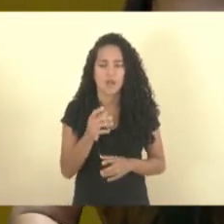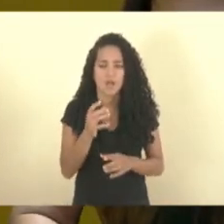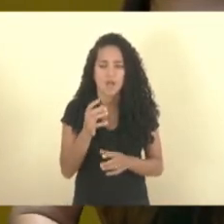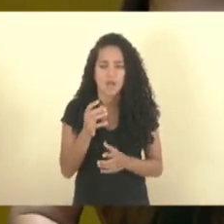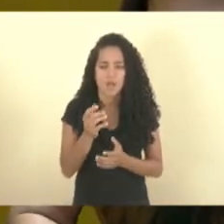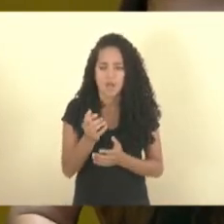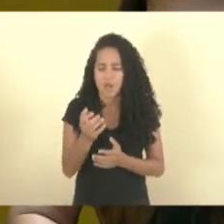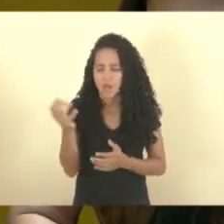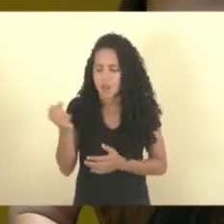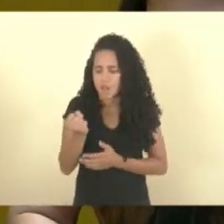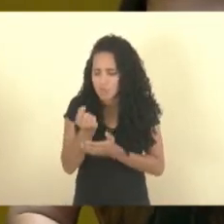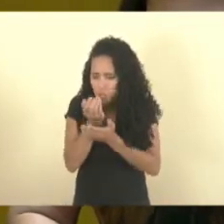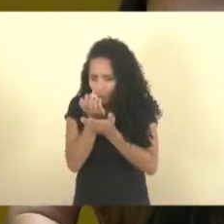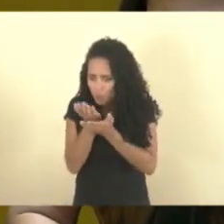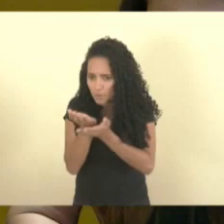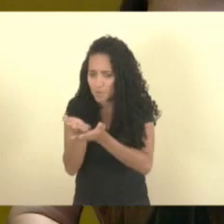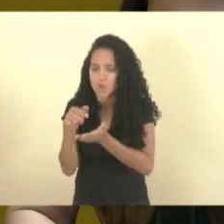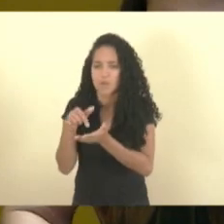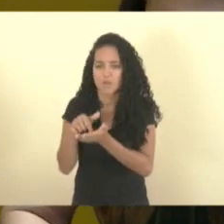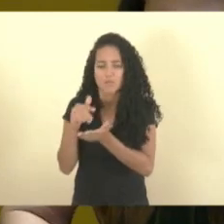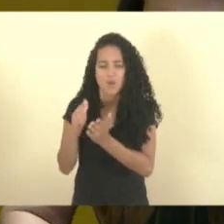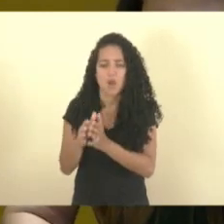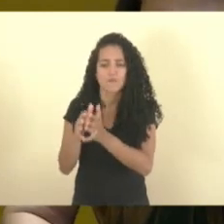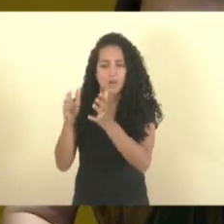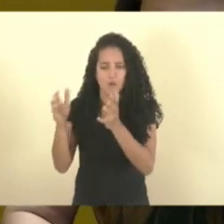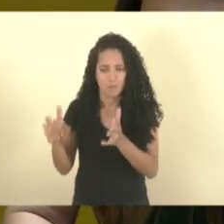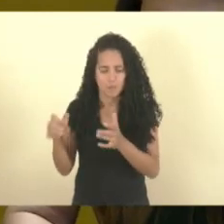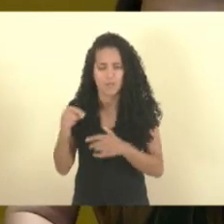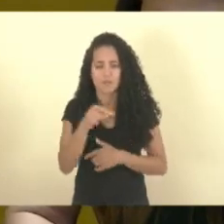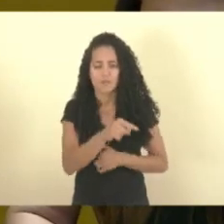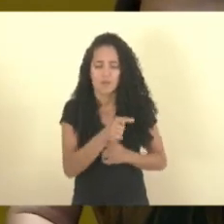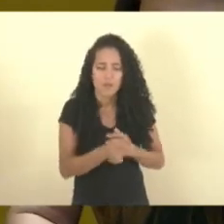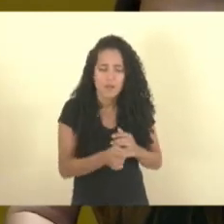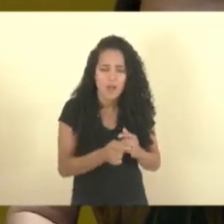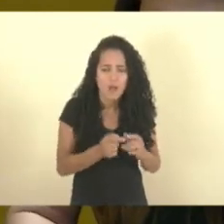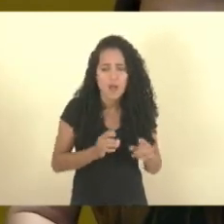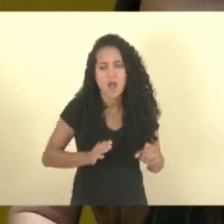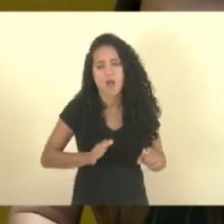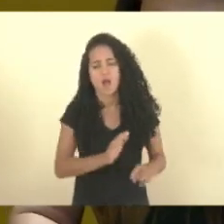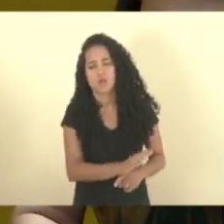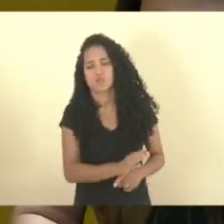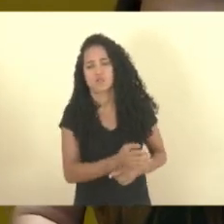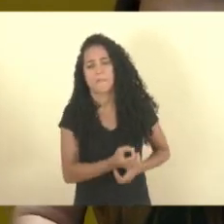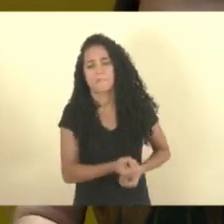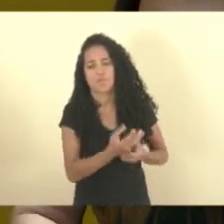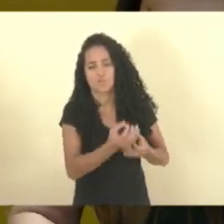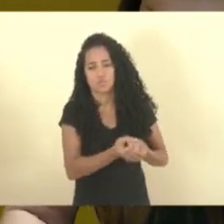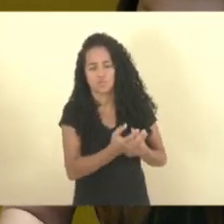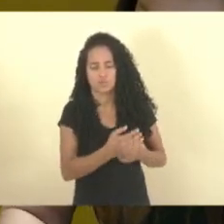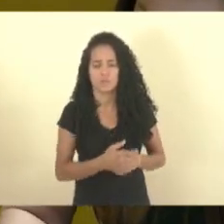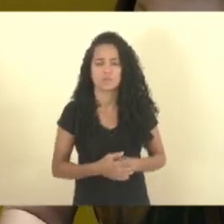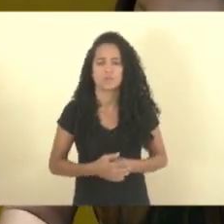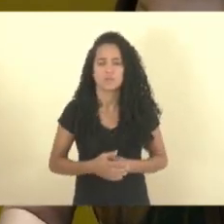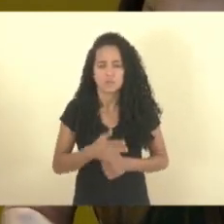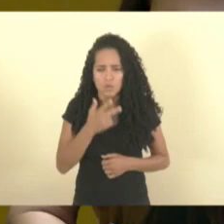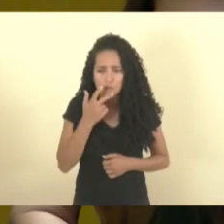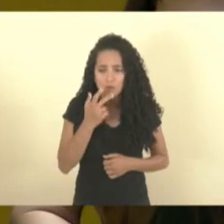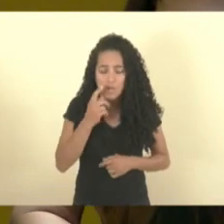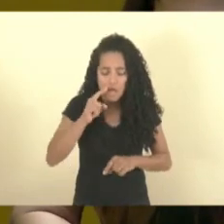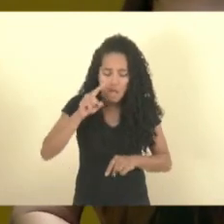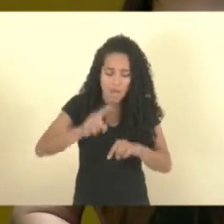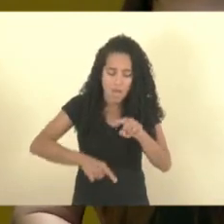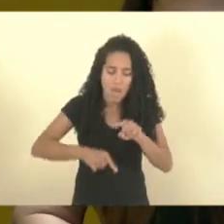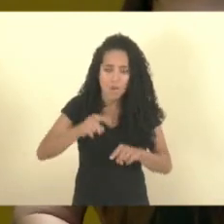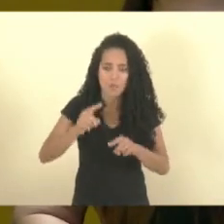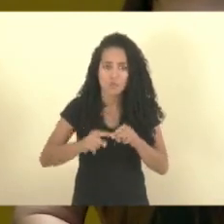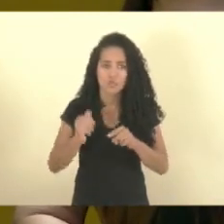dizer, beneficia os produtores, mas vai aumentar. E estão alegando que é o produto que vem